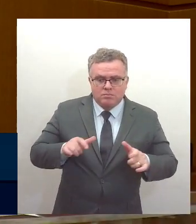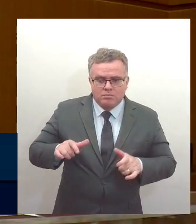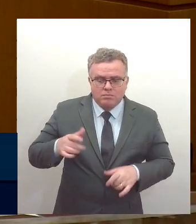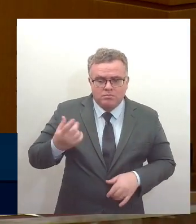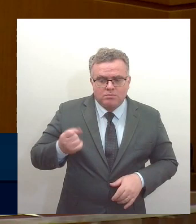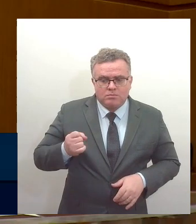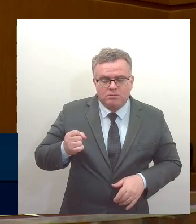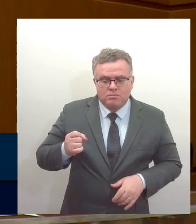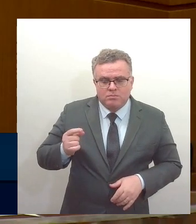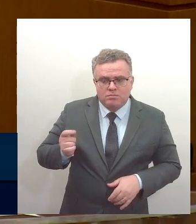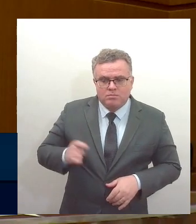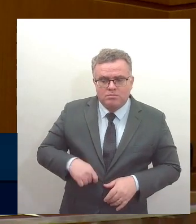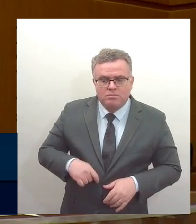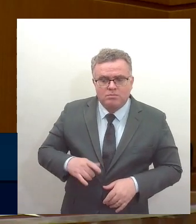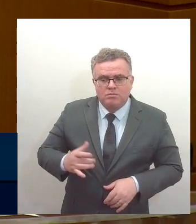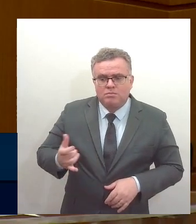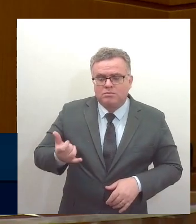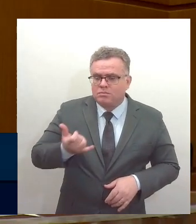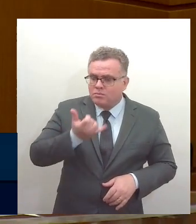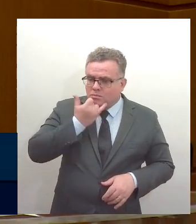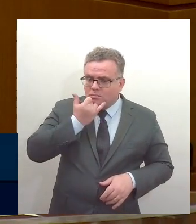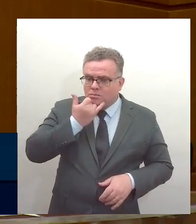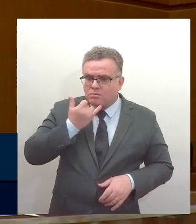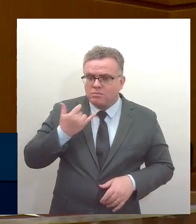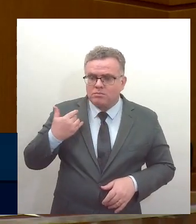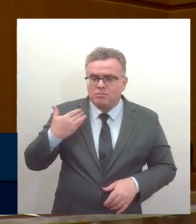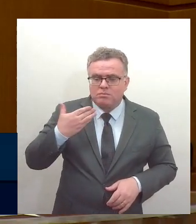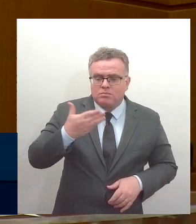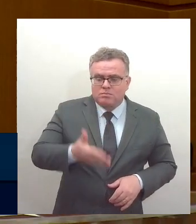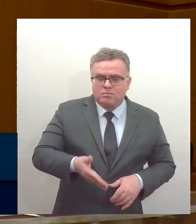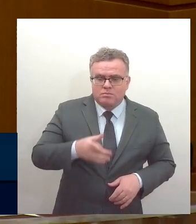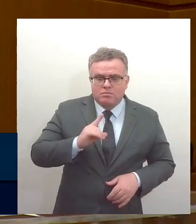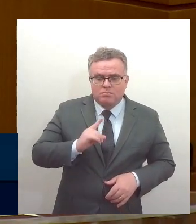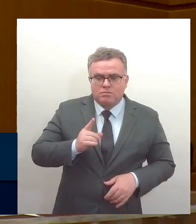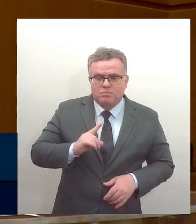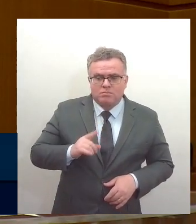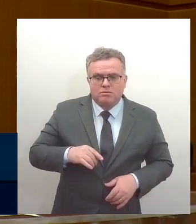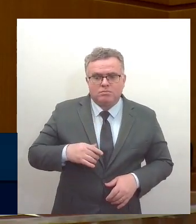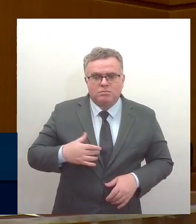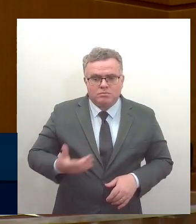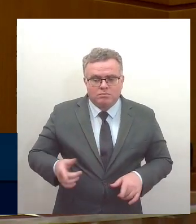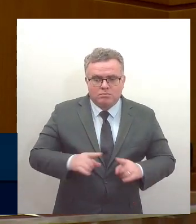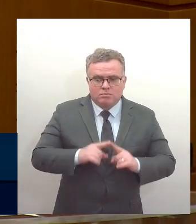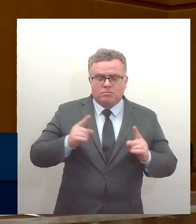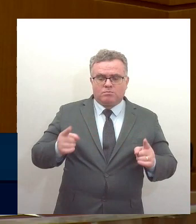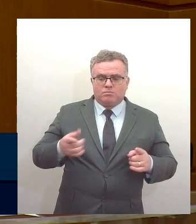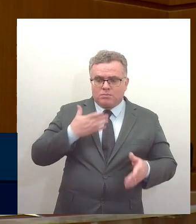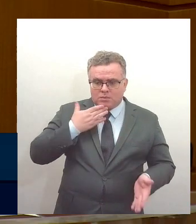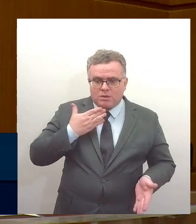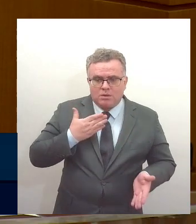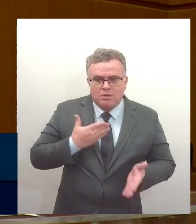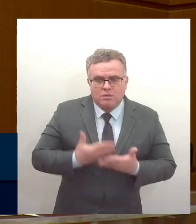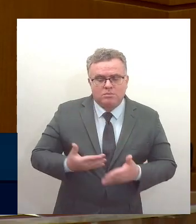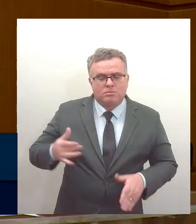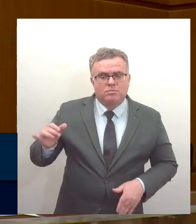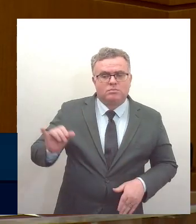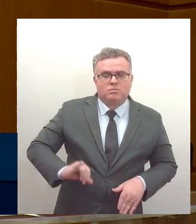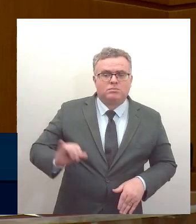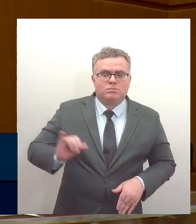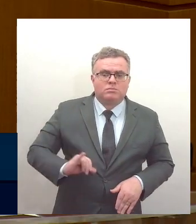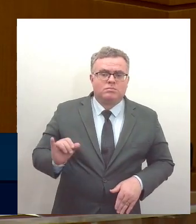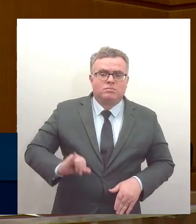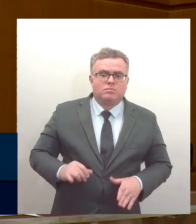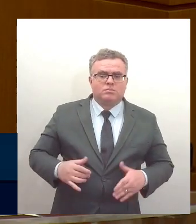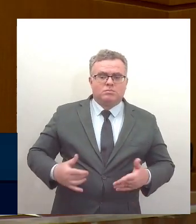estar presente na edição desse ano, mas é inegável a importância do evento não apenas para a região, mas para todo